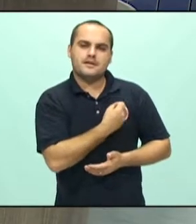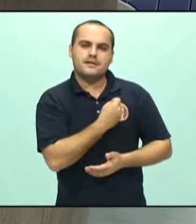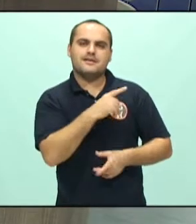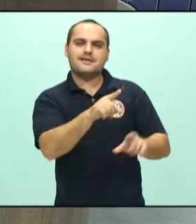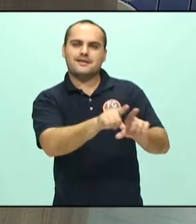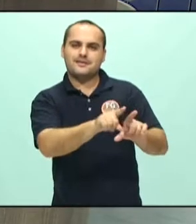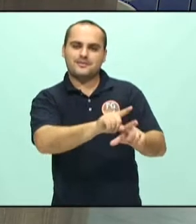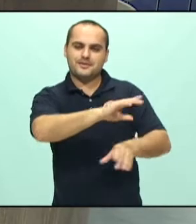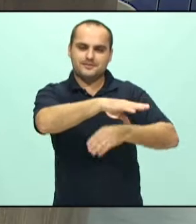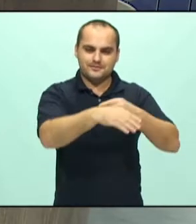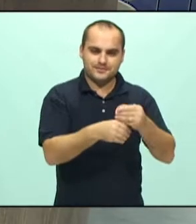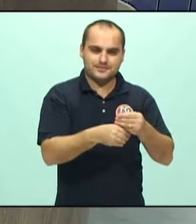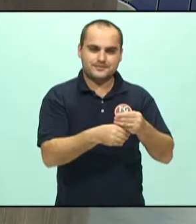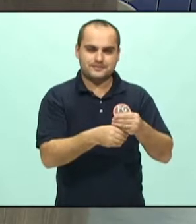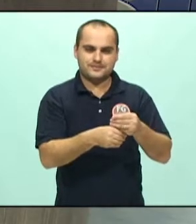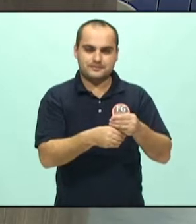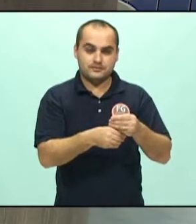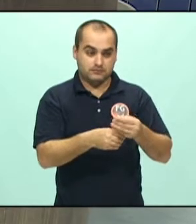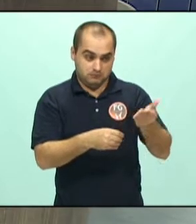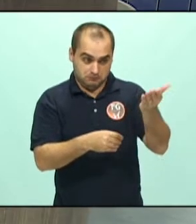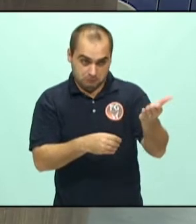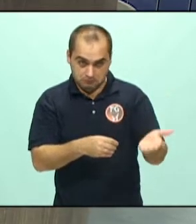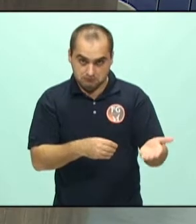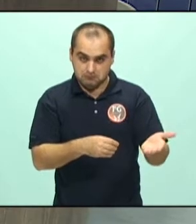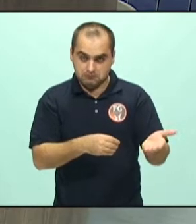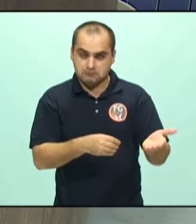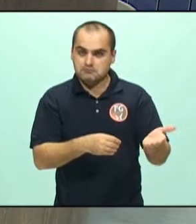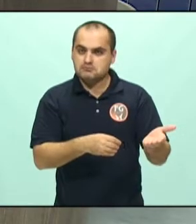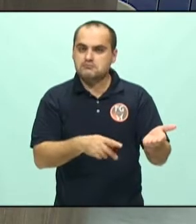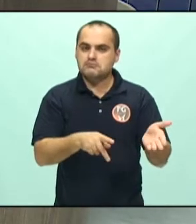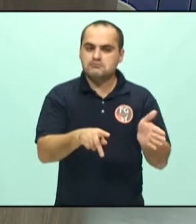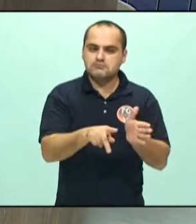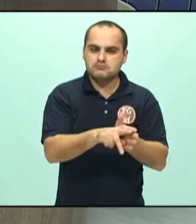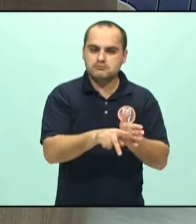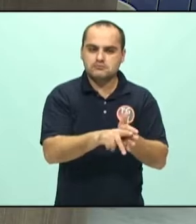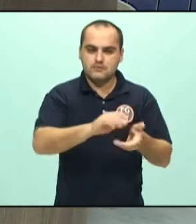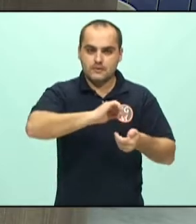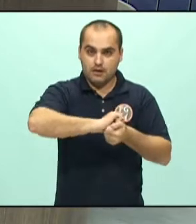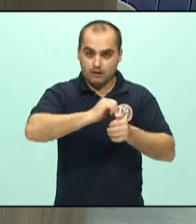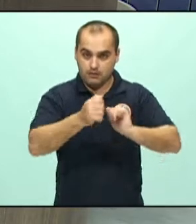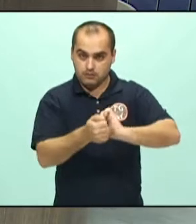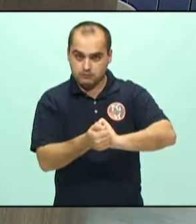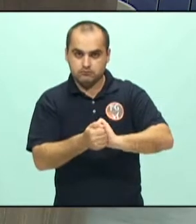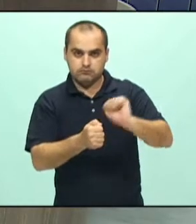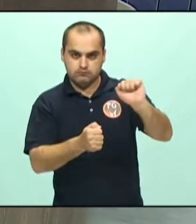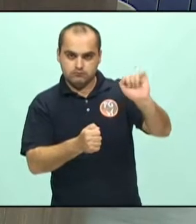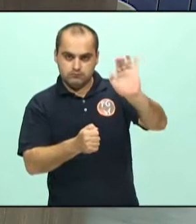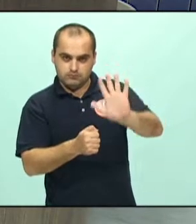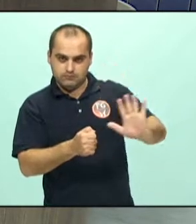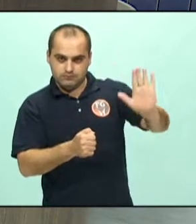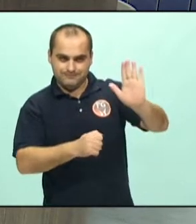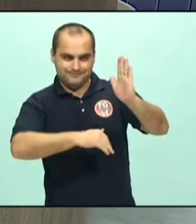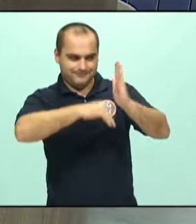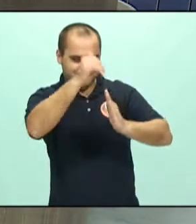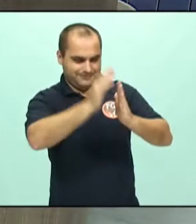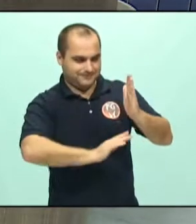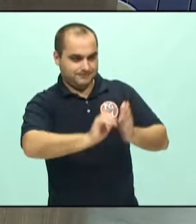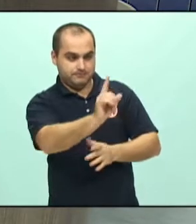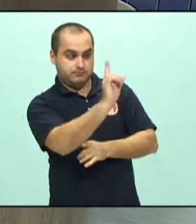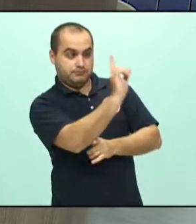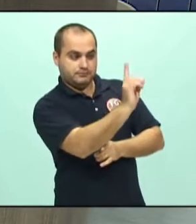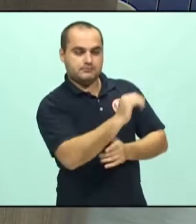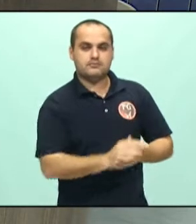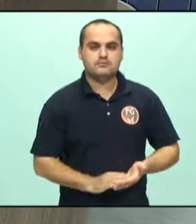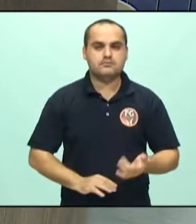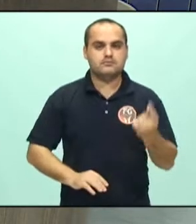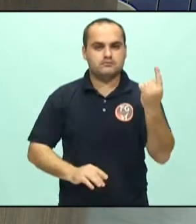também porque vocês aliaram artes plásticas, a pintura, os